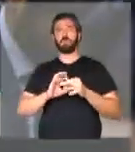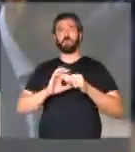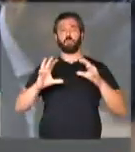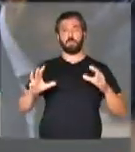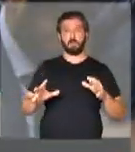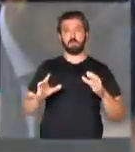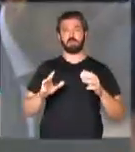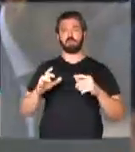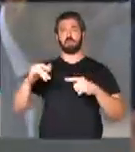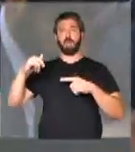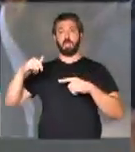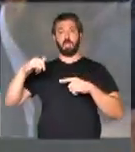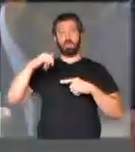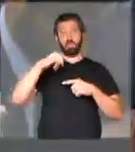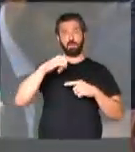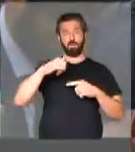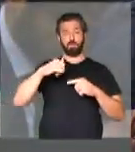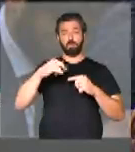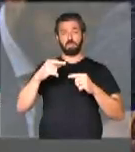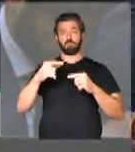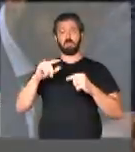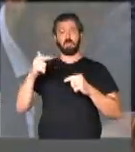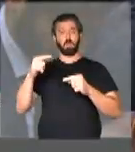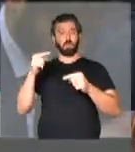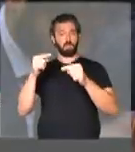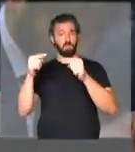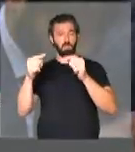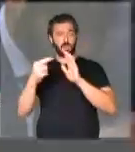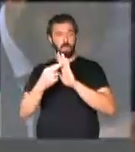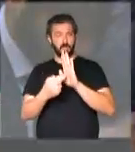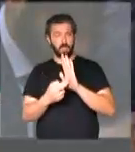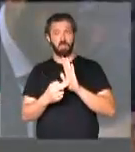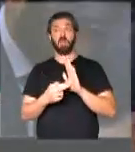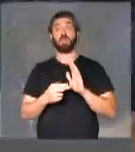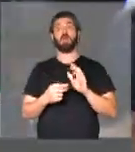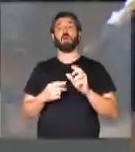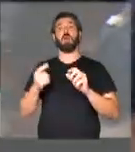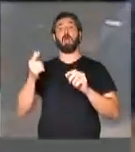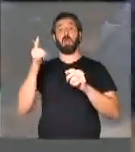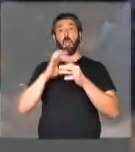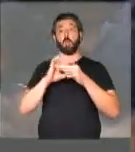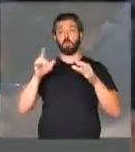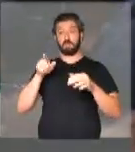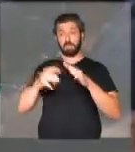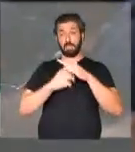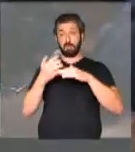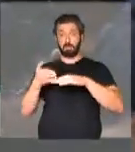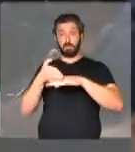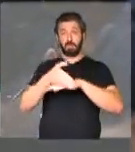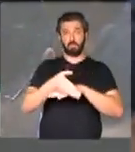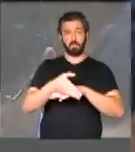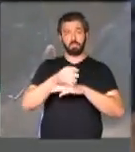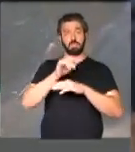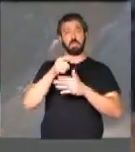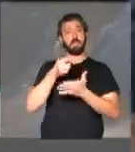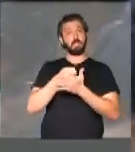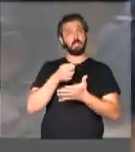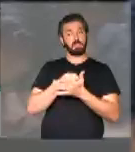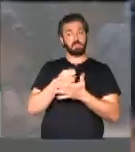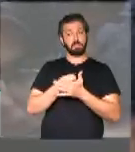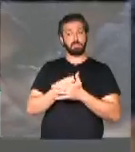autorize na aviação não regular, autorize o funcionamento dessas empresas. Se